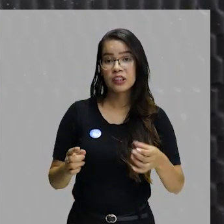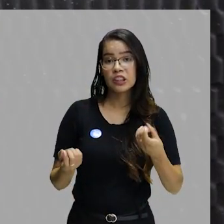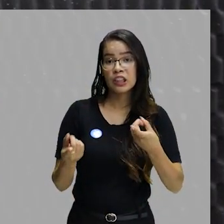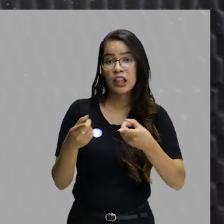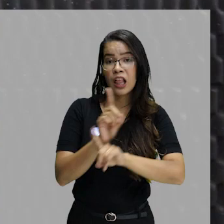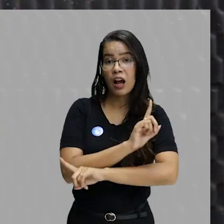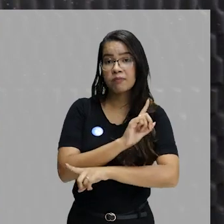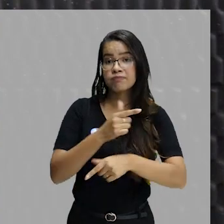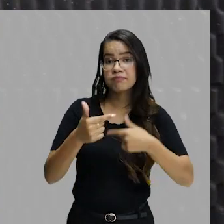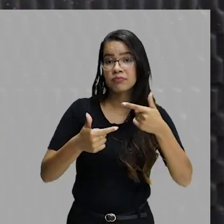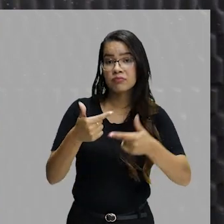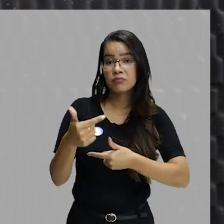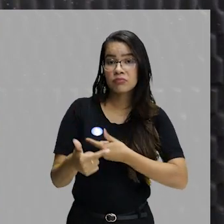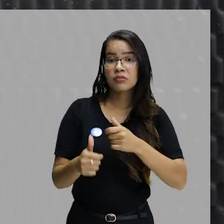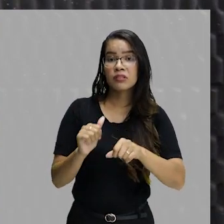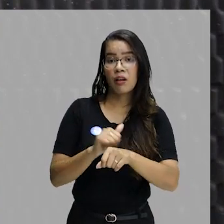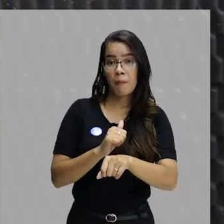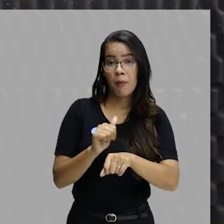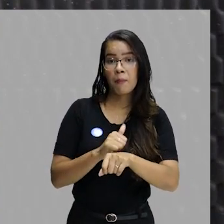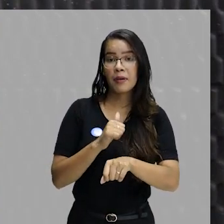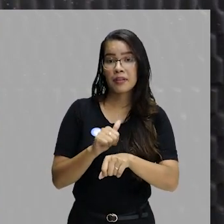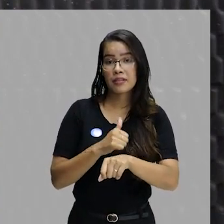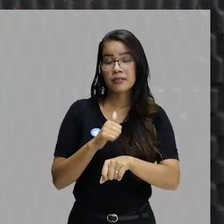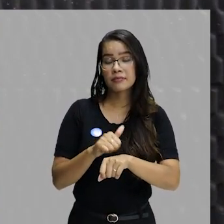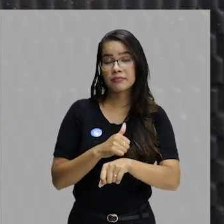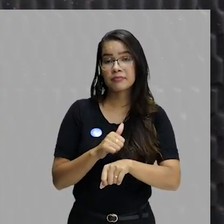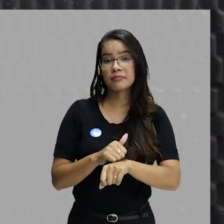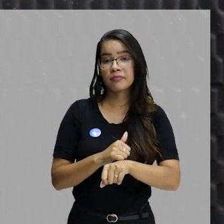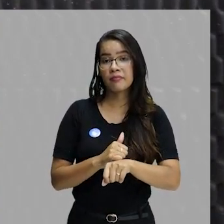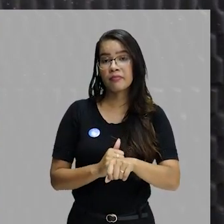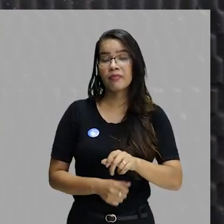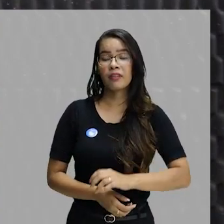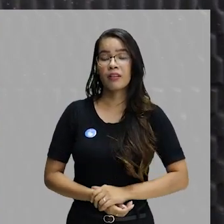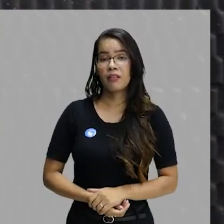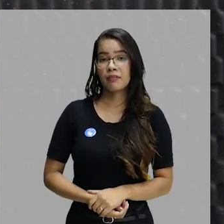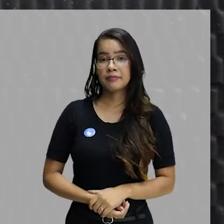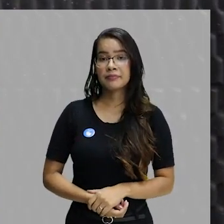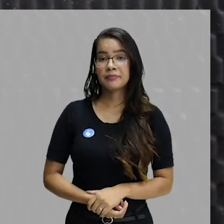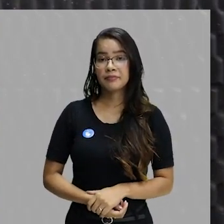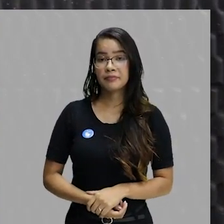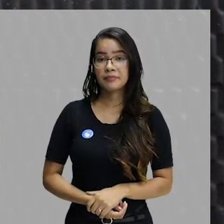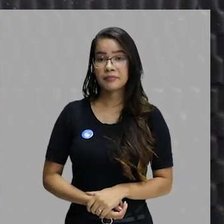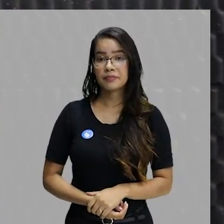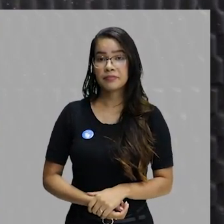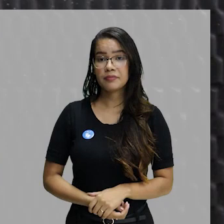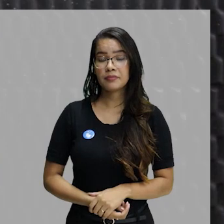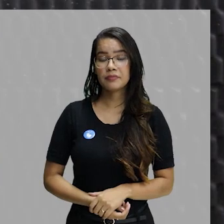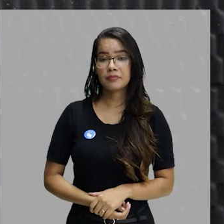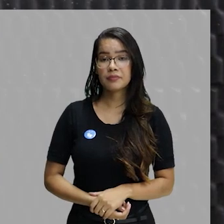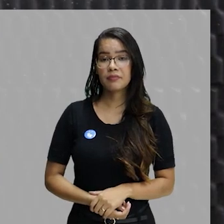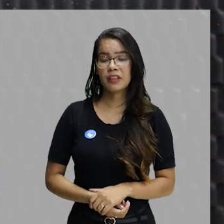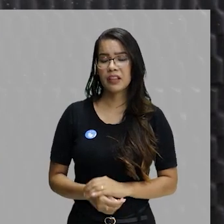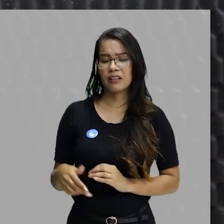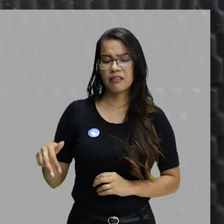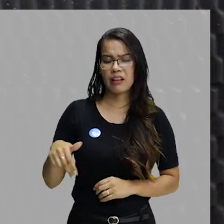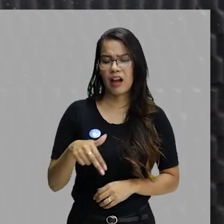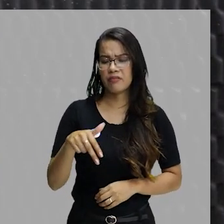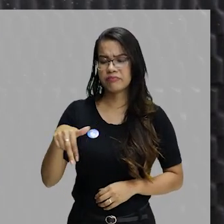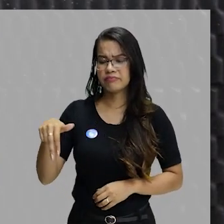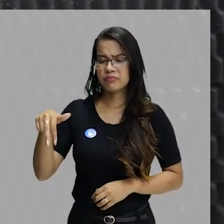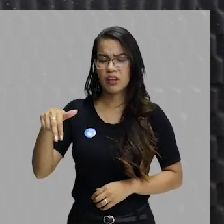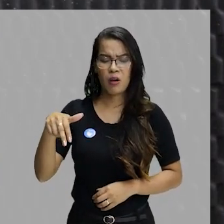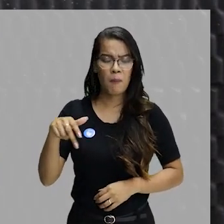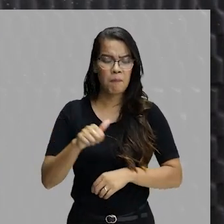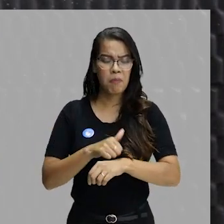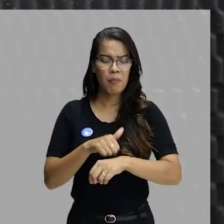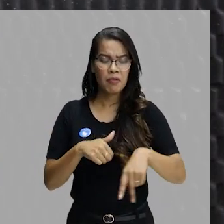combate da miséria, de plebeus, pobres, certo? Que perambulavam pelas cidades,